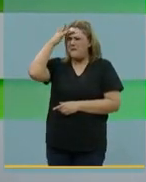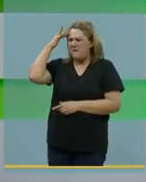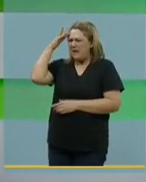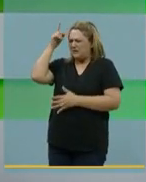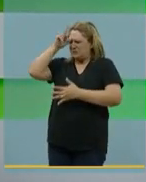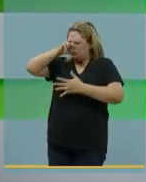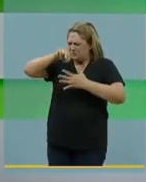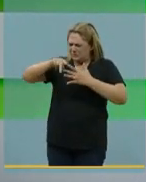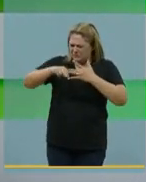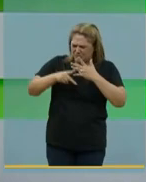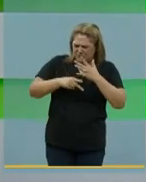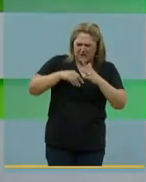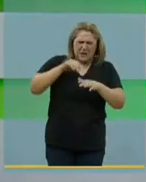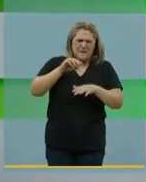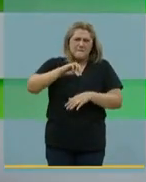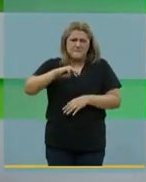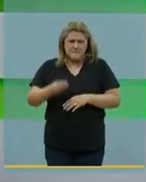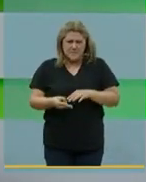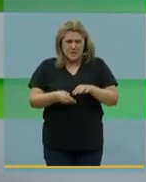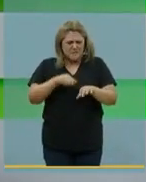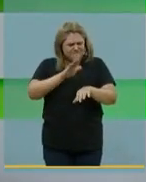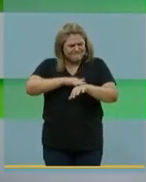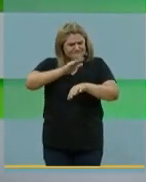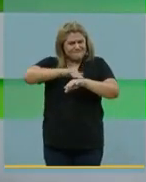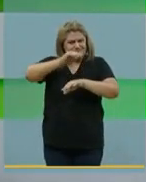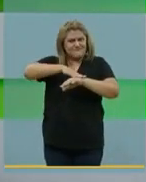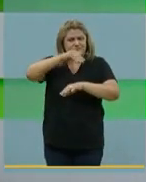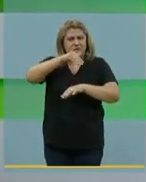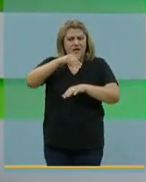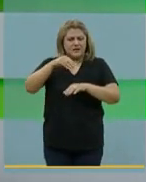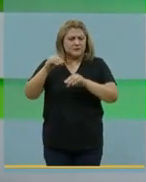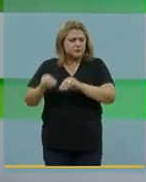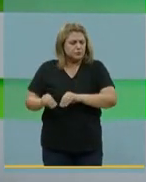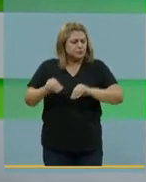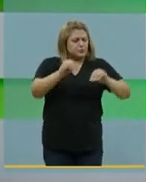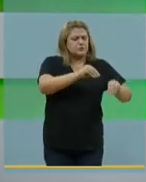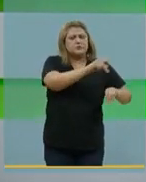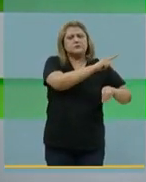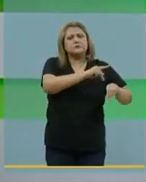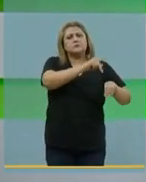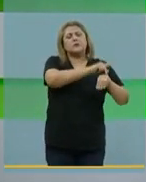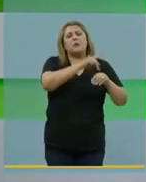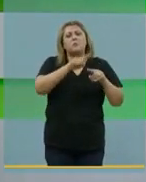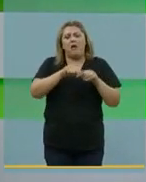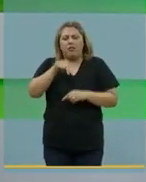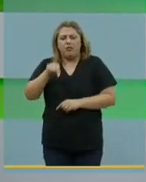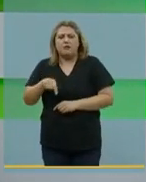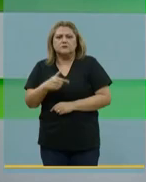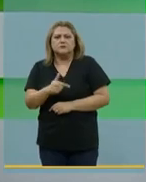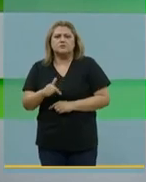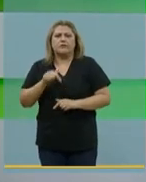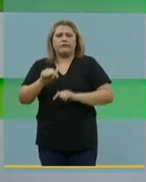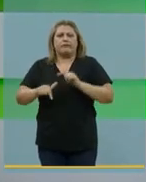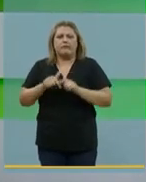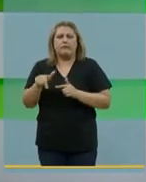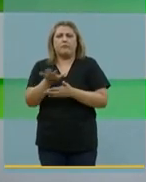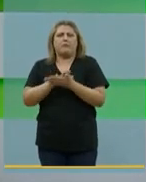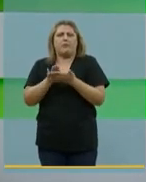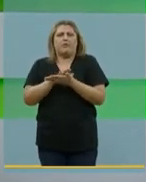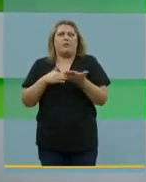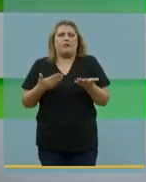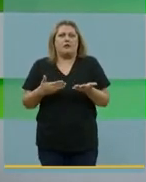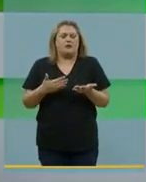de emprego então é esquecendo essa questão de pec porque na realidade educação e saúde não estão